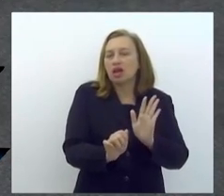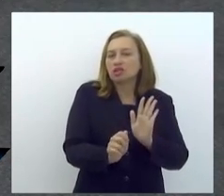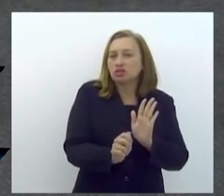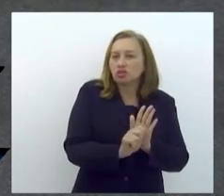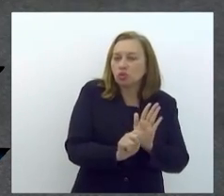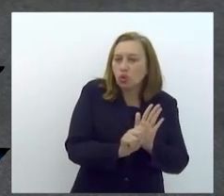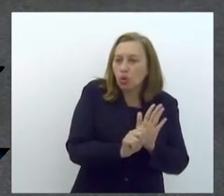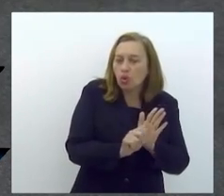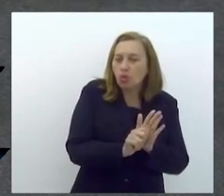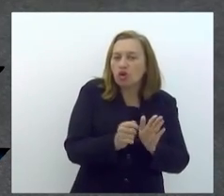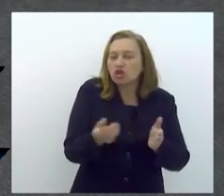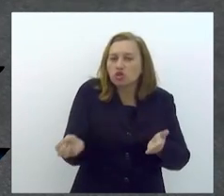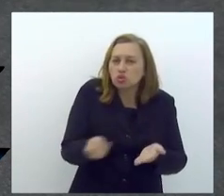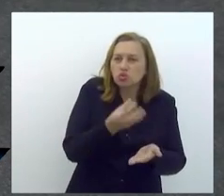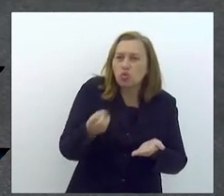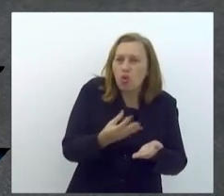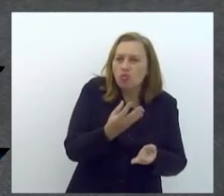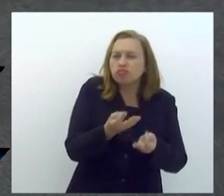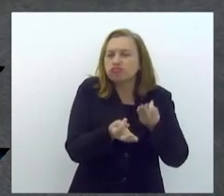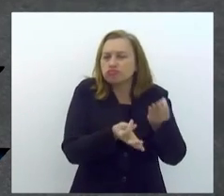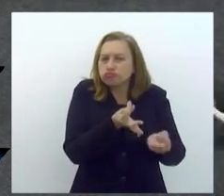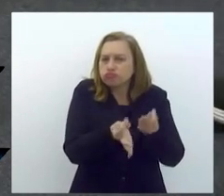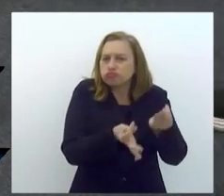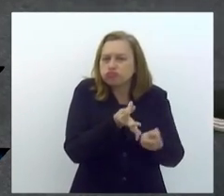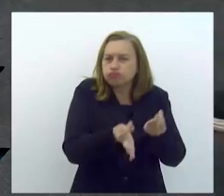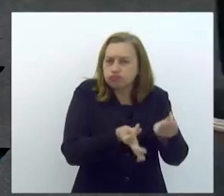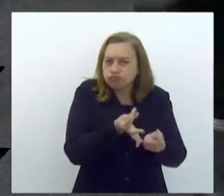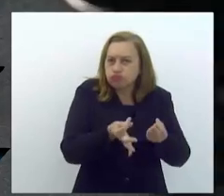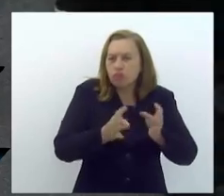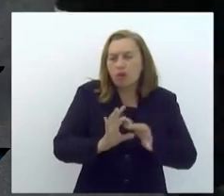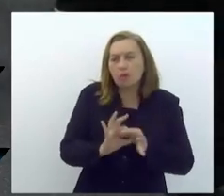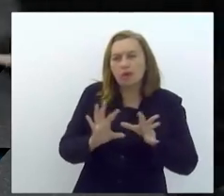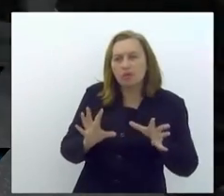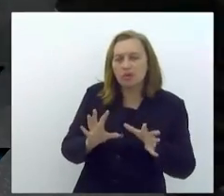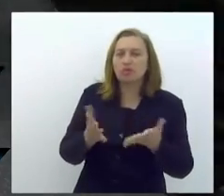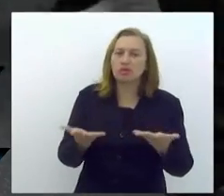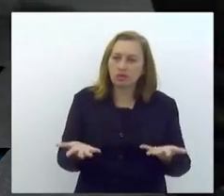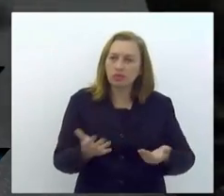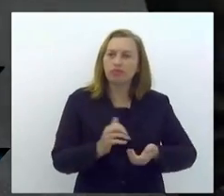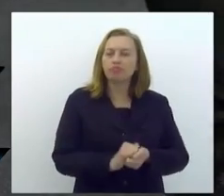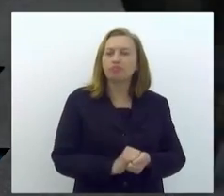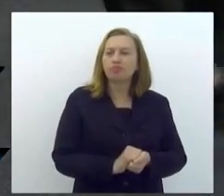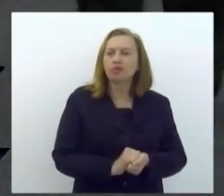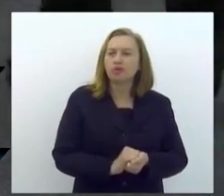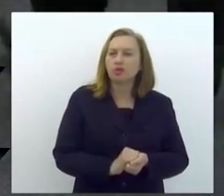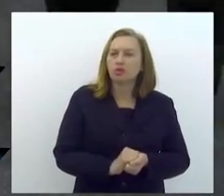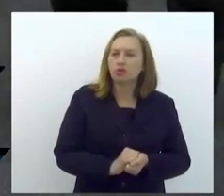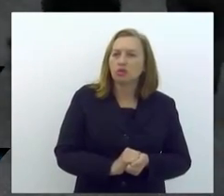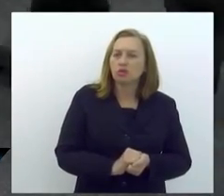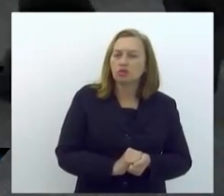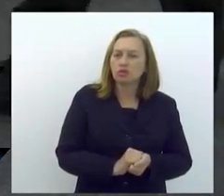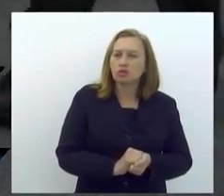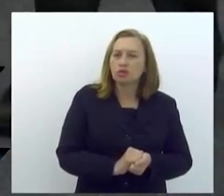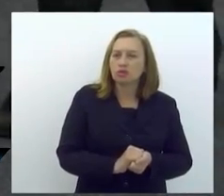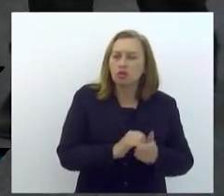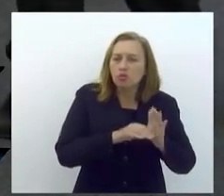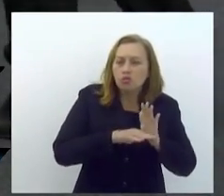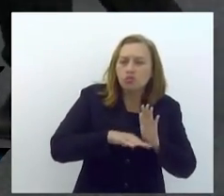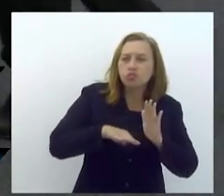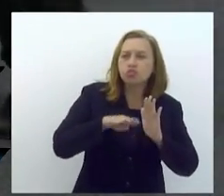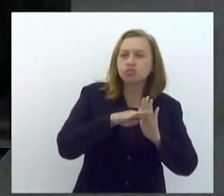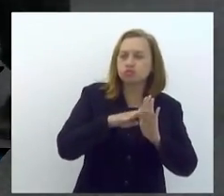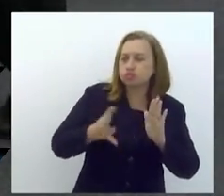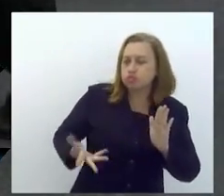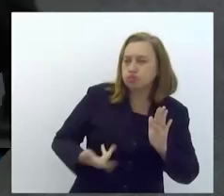a novos tratamentos permitam Sem dúvida nenhuma um aumento da qualidade de vida